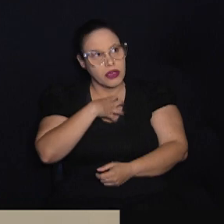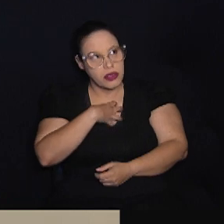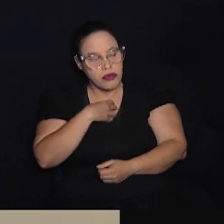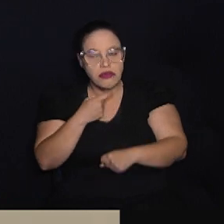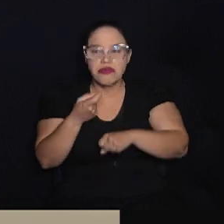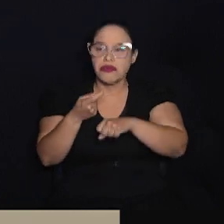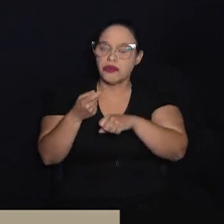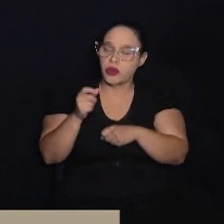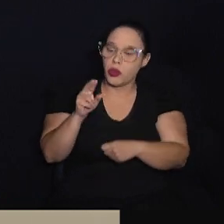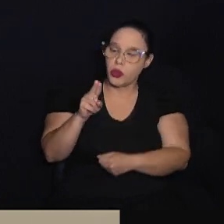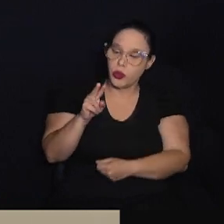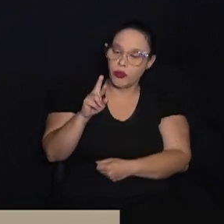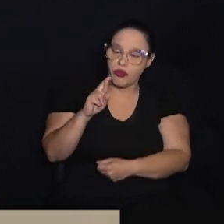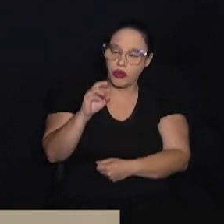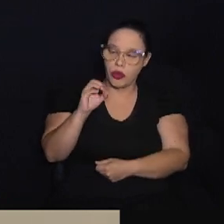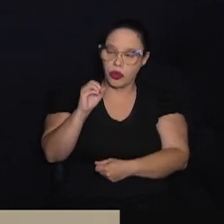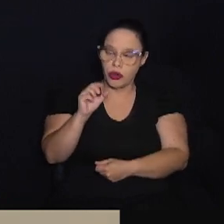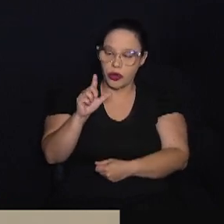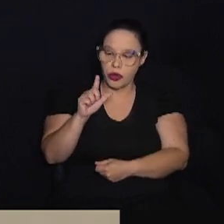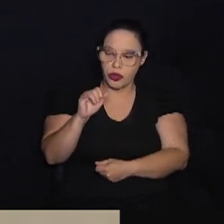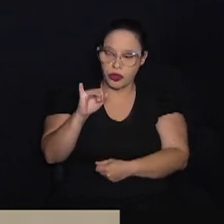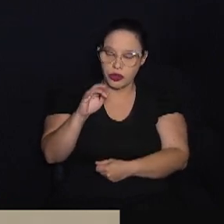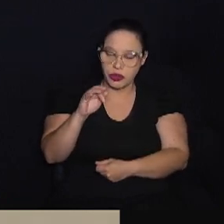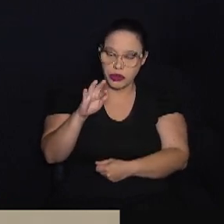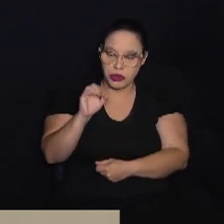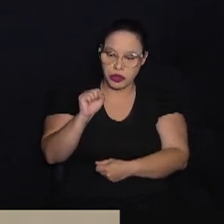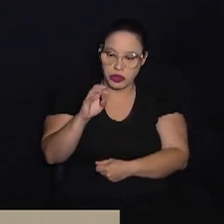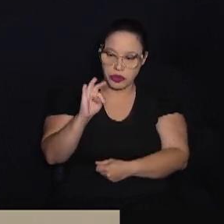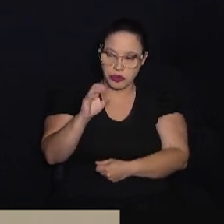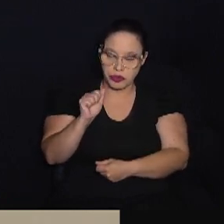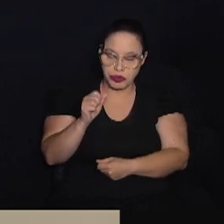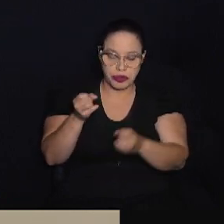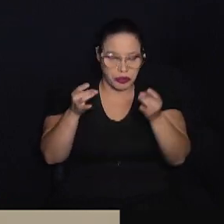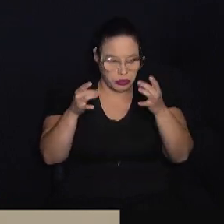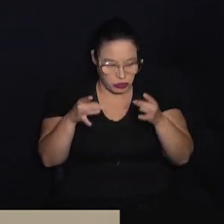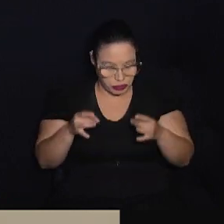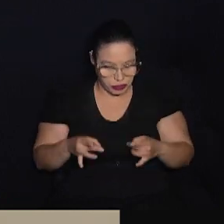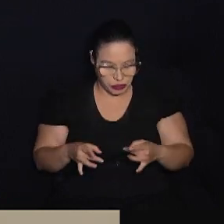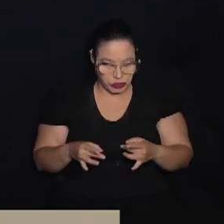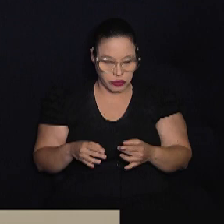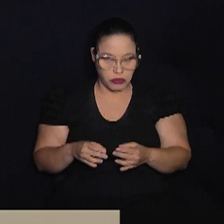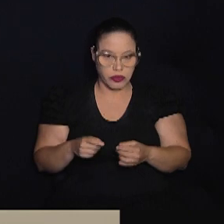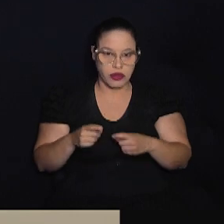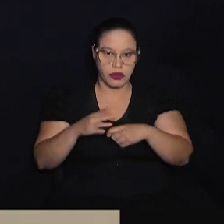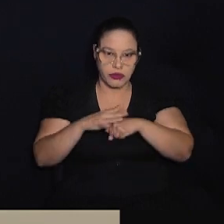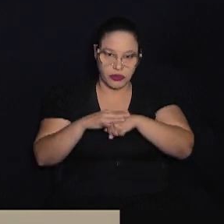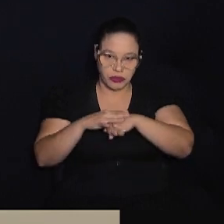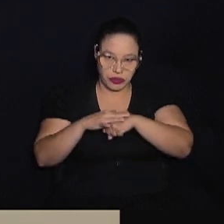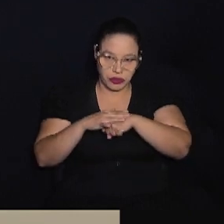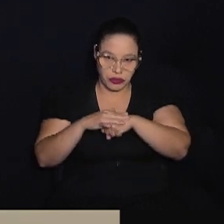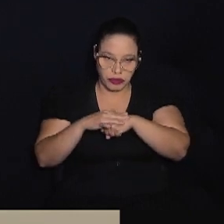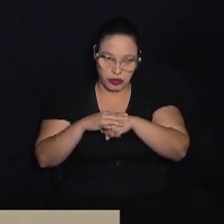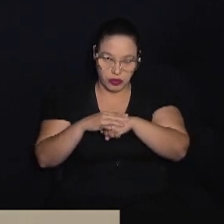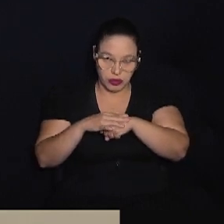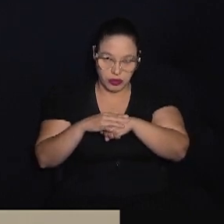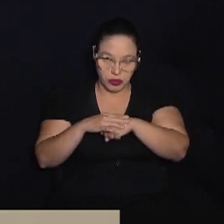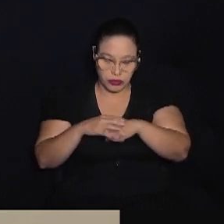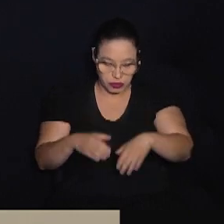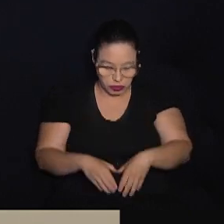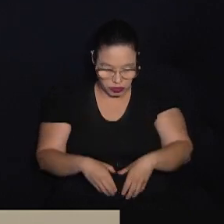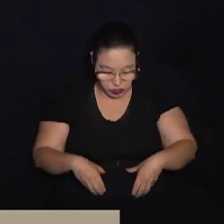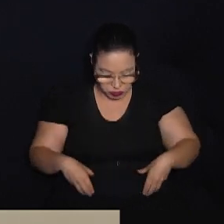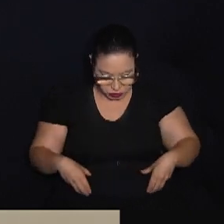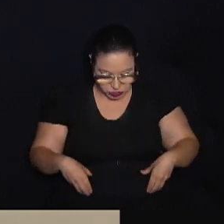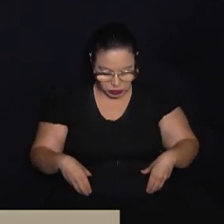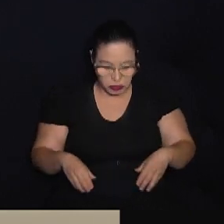o urologista. O urologista é um médico específico das doenças do trato genitourinário,